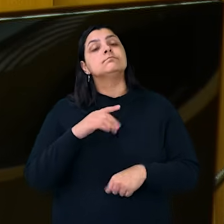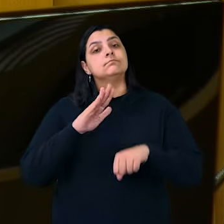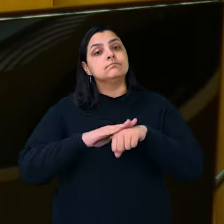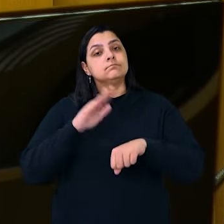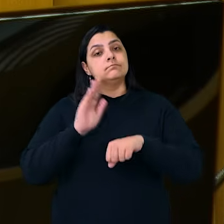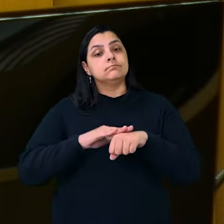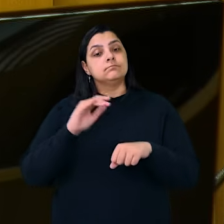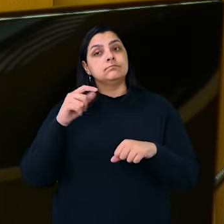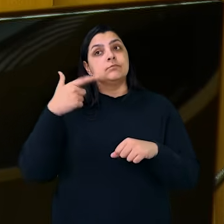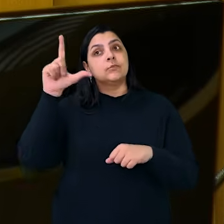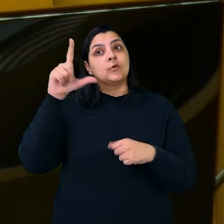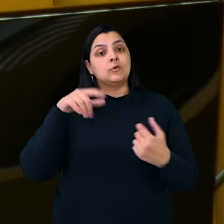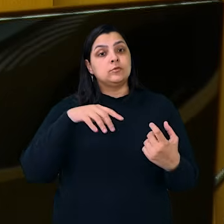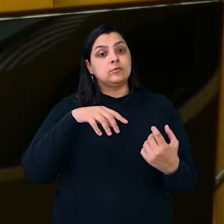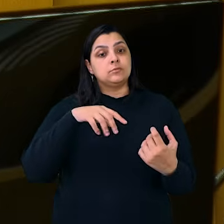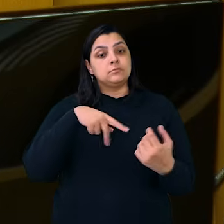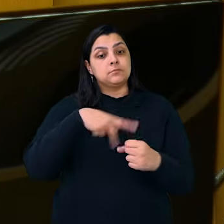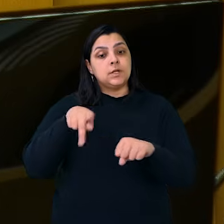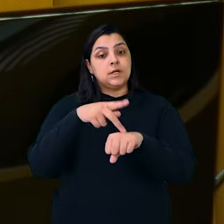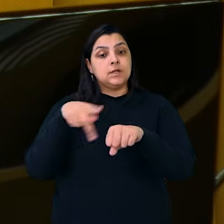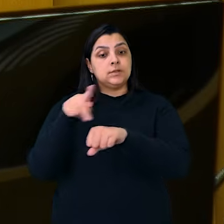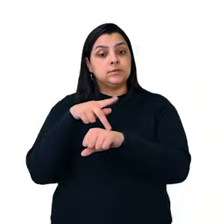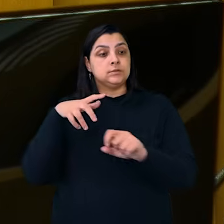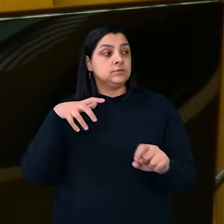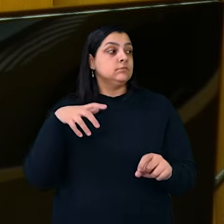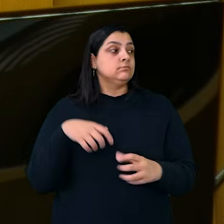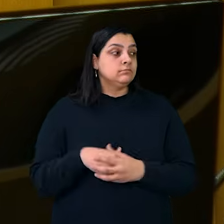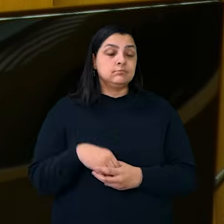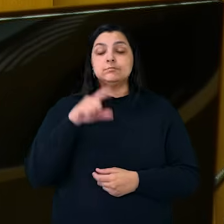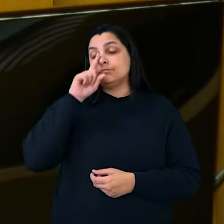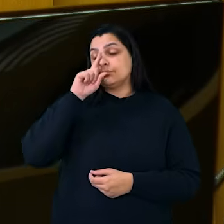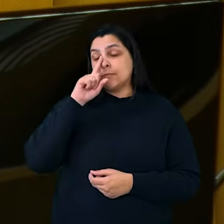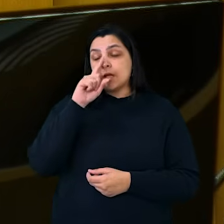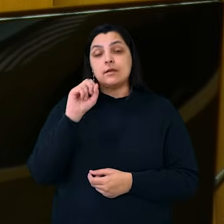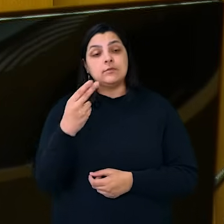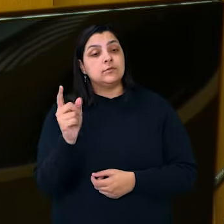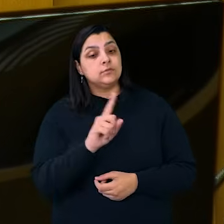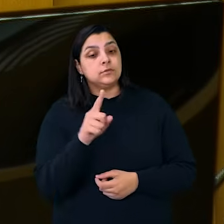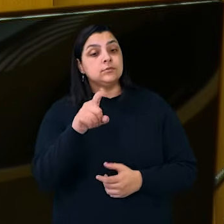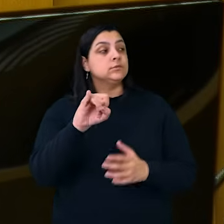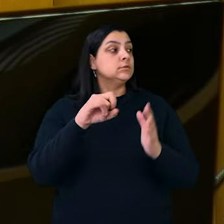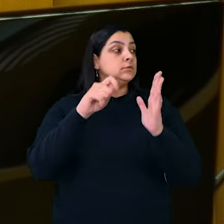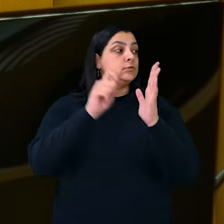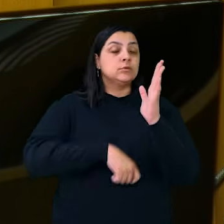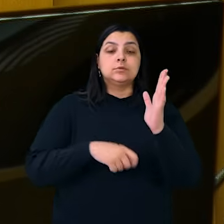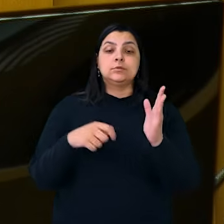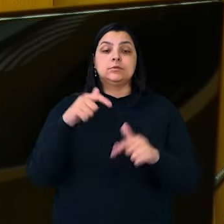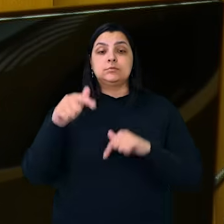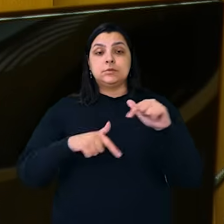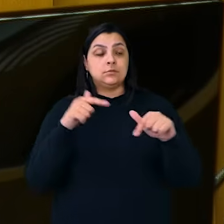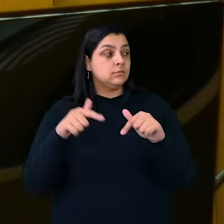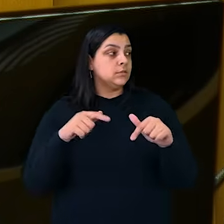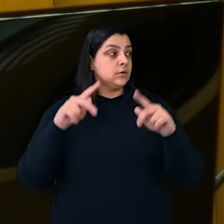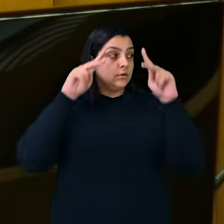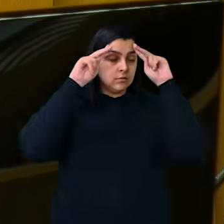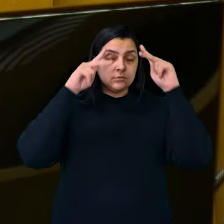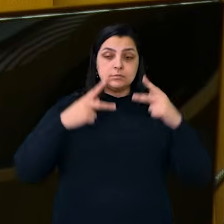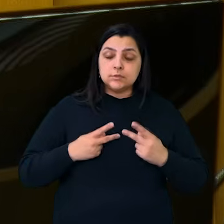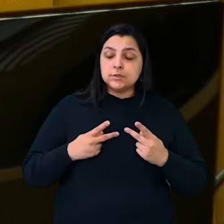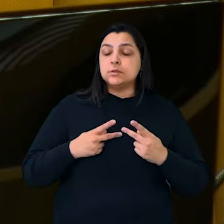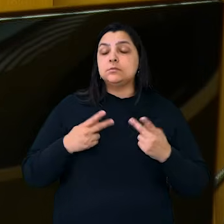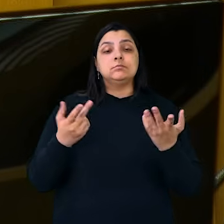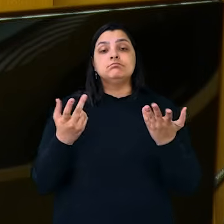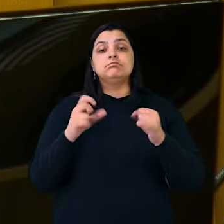ordem internacional, um acidente grave. Era como se contratasse alguém para fazer um trabalho